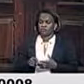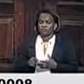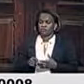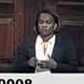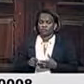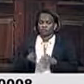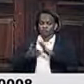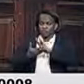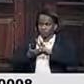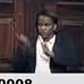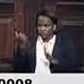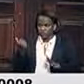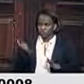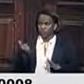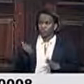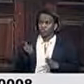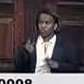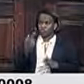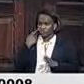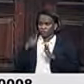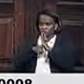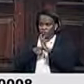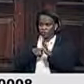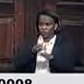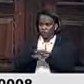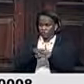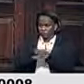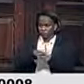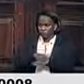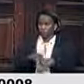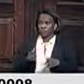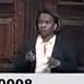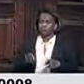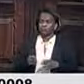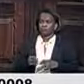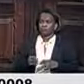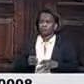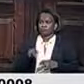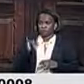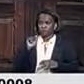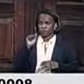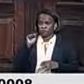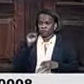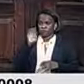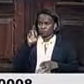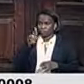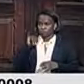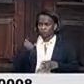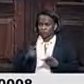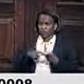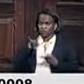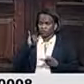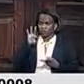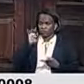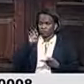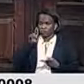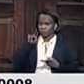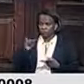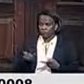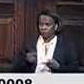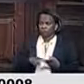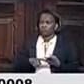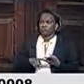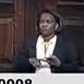em retirar de apreciação o IASERGE, o ITERGE,